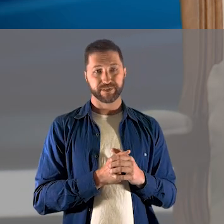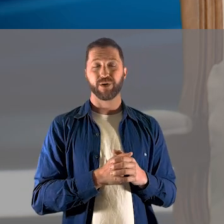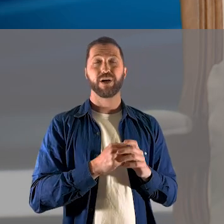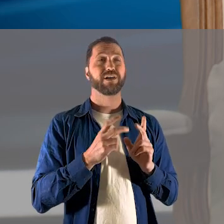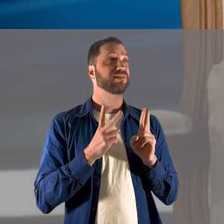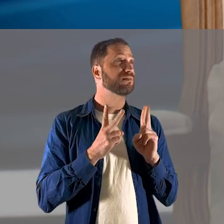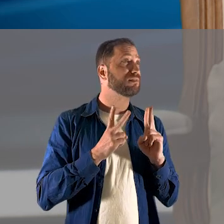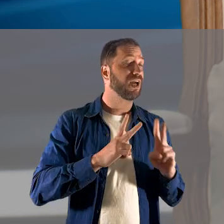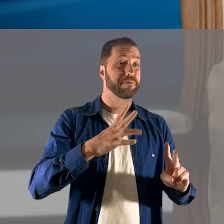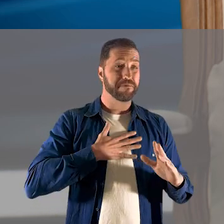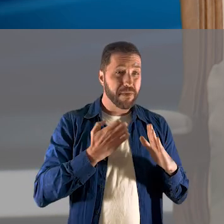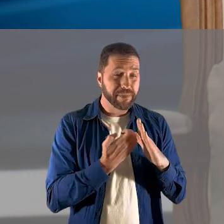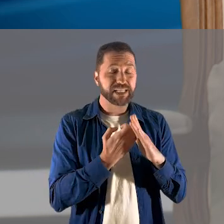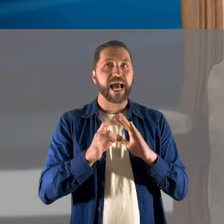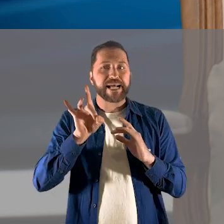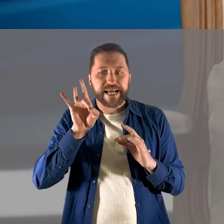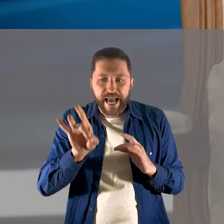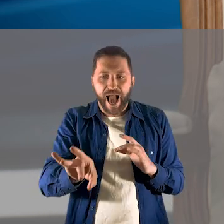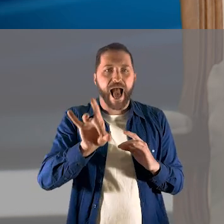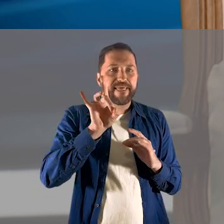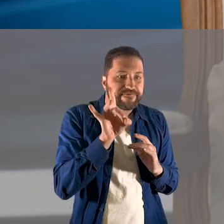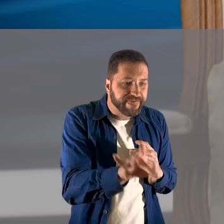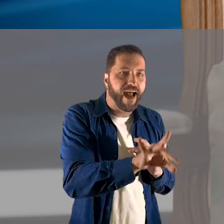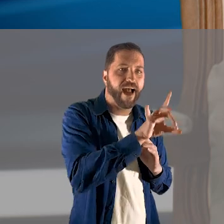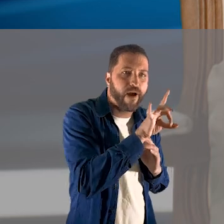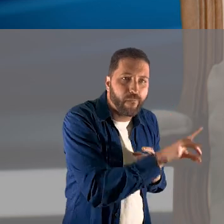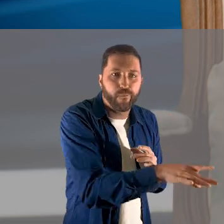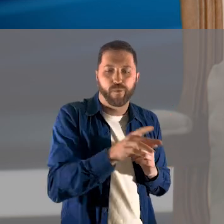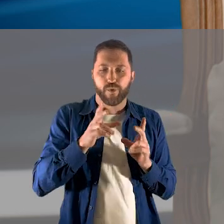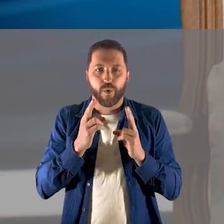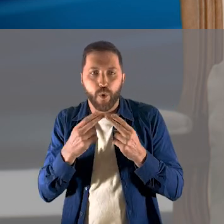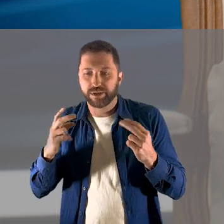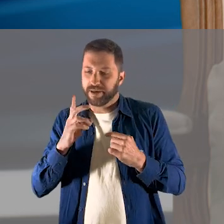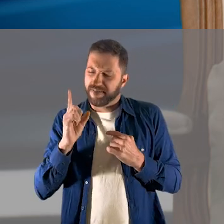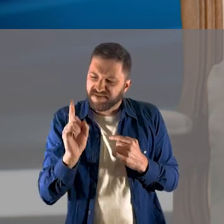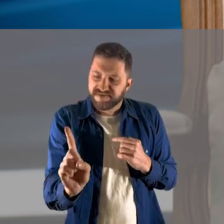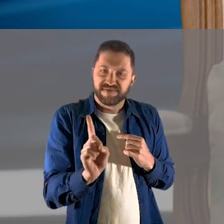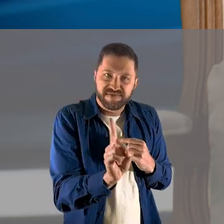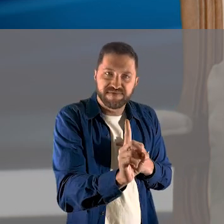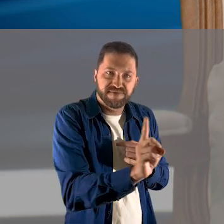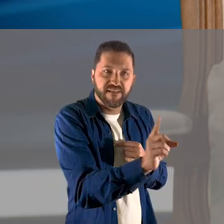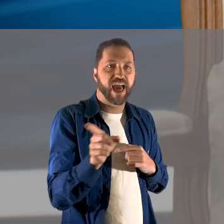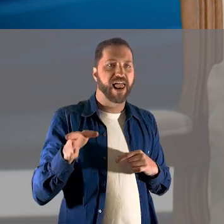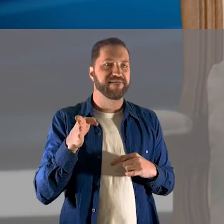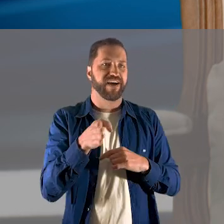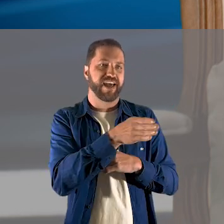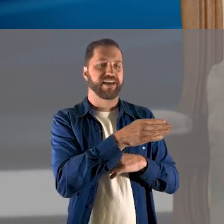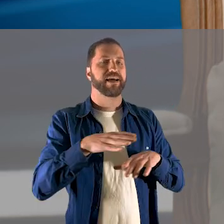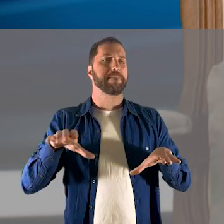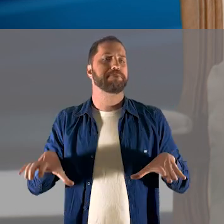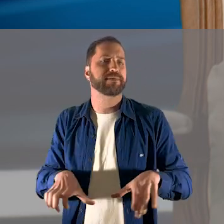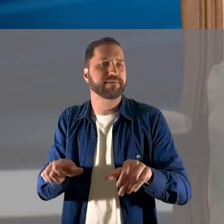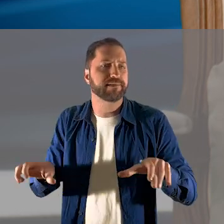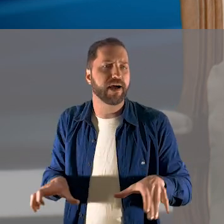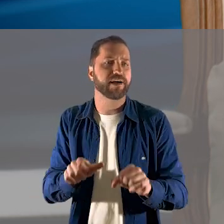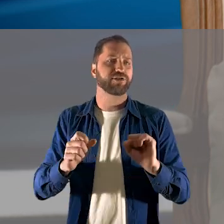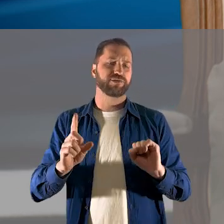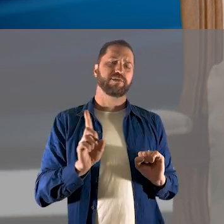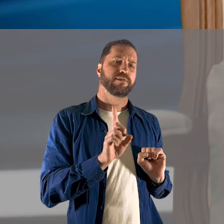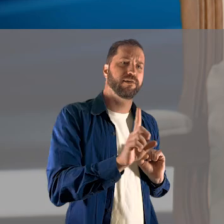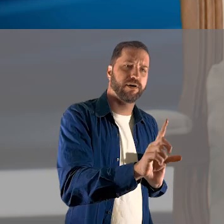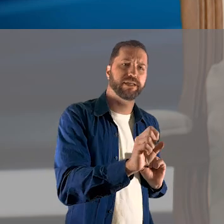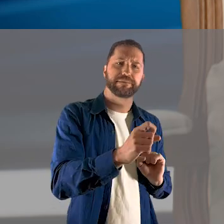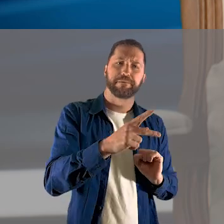elas experimentarem todas o nosso menu Spa estética Então vai sim fazer uma massagem modeladora